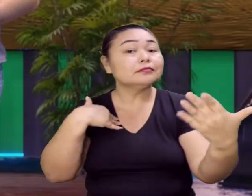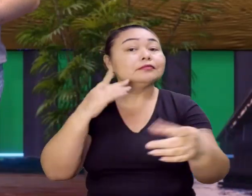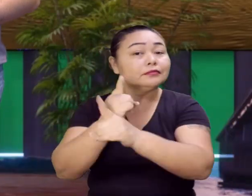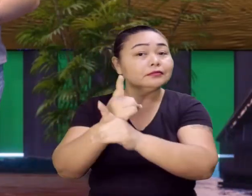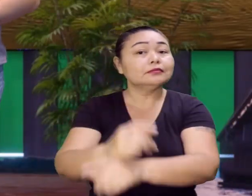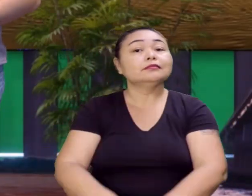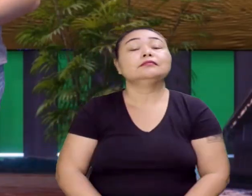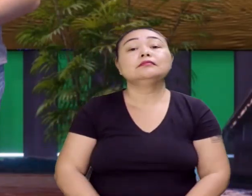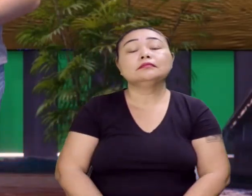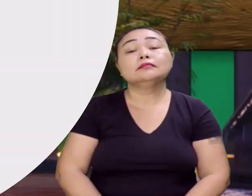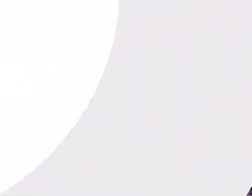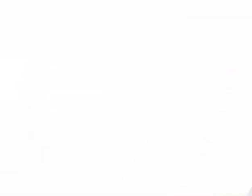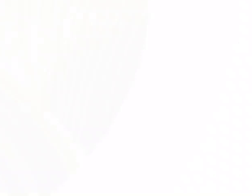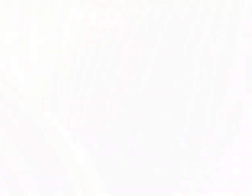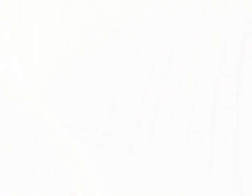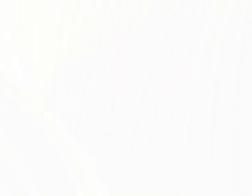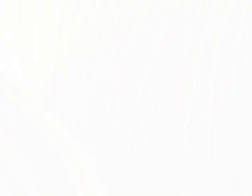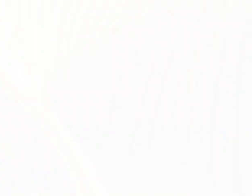mais.